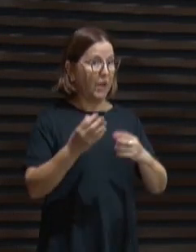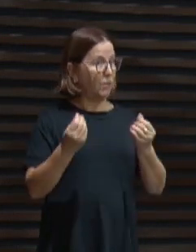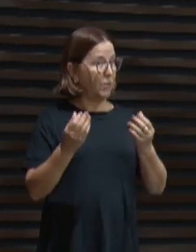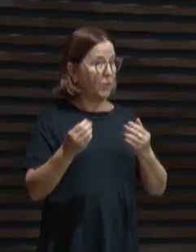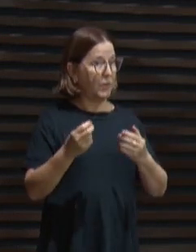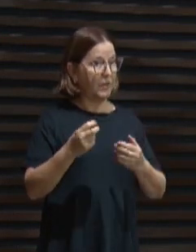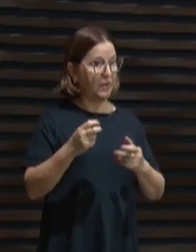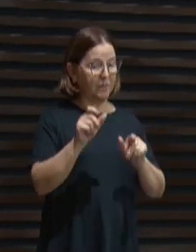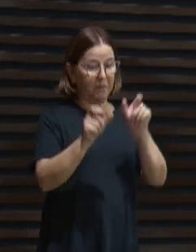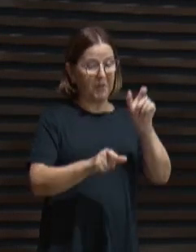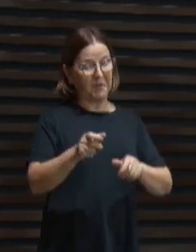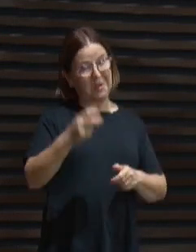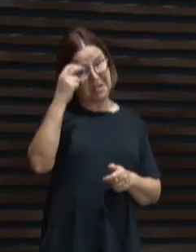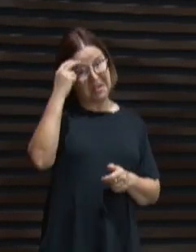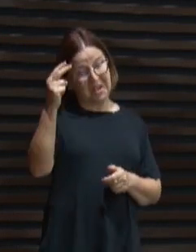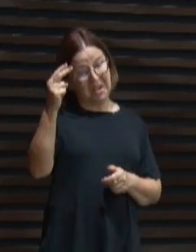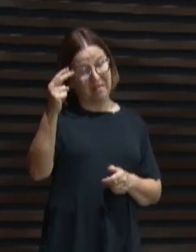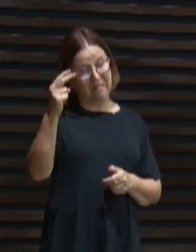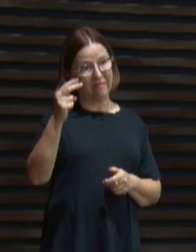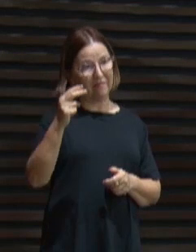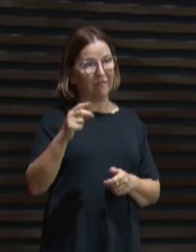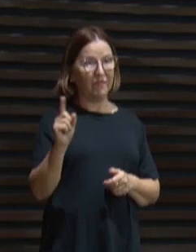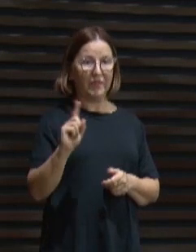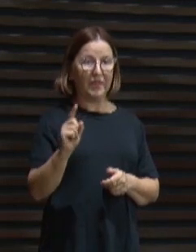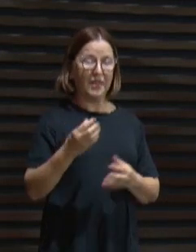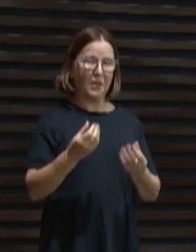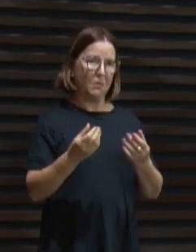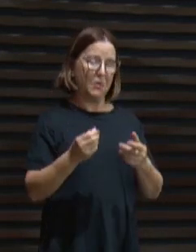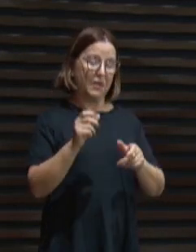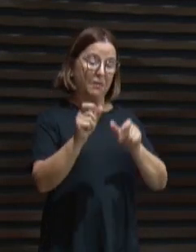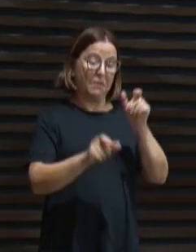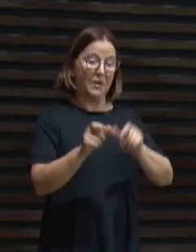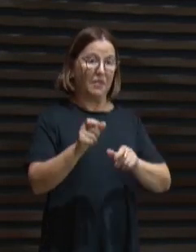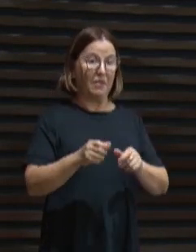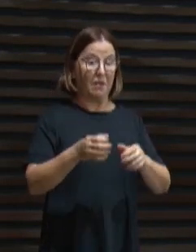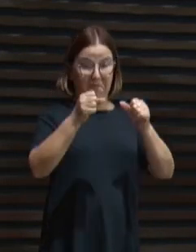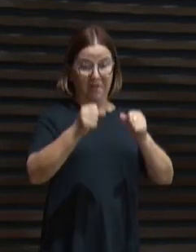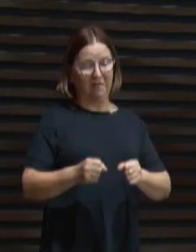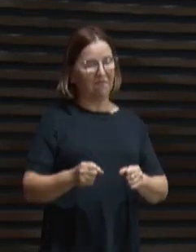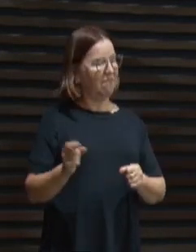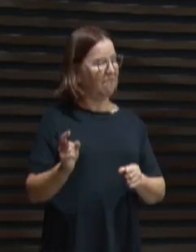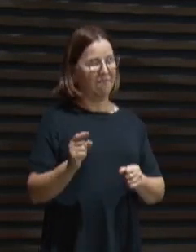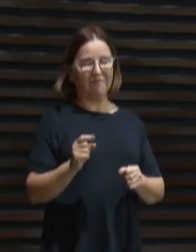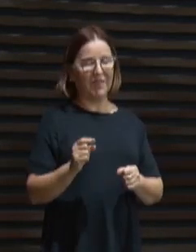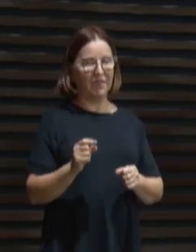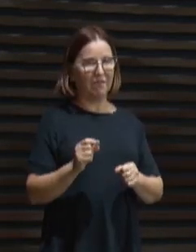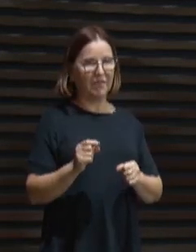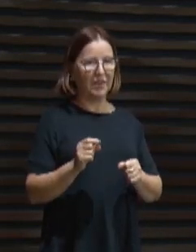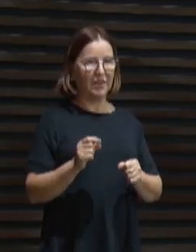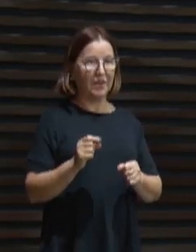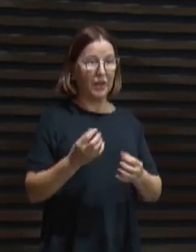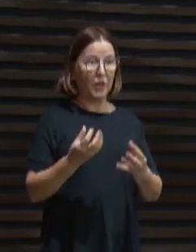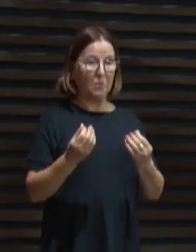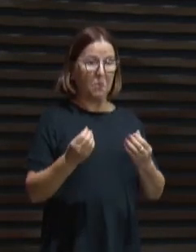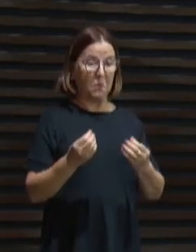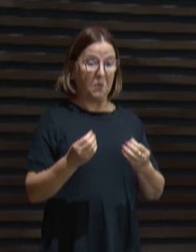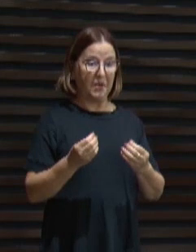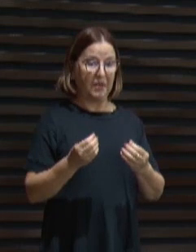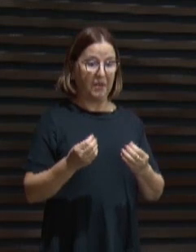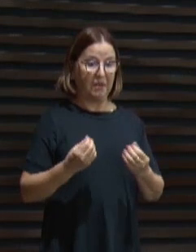muitos sábios segundo a carne, nem muitos poderosos, nem muitos de nobre